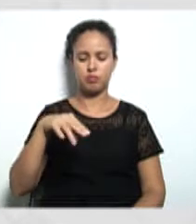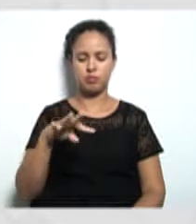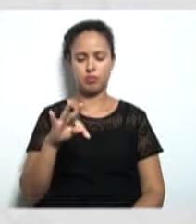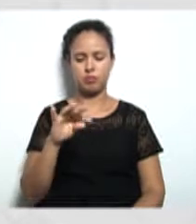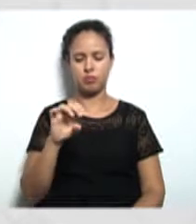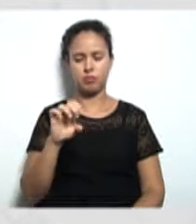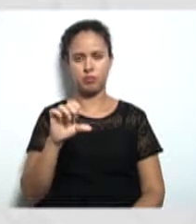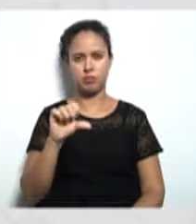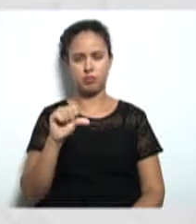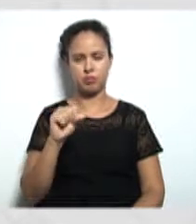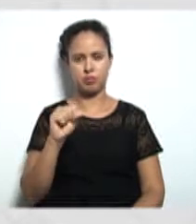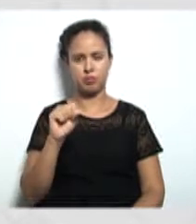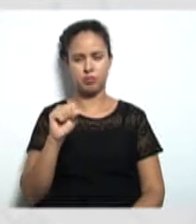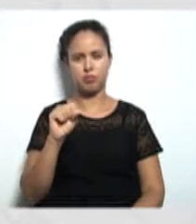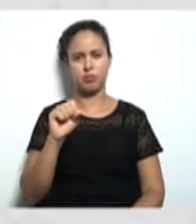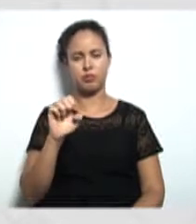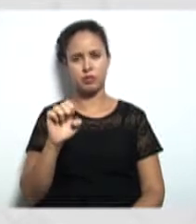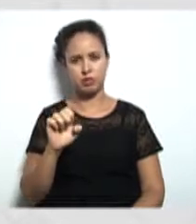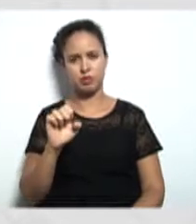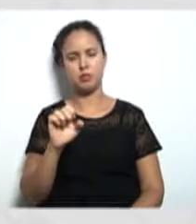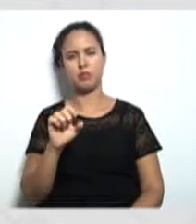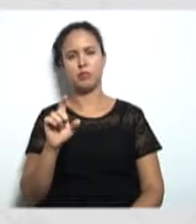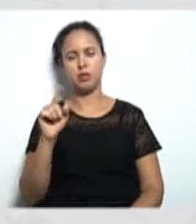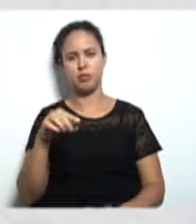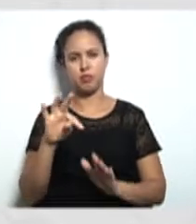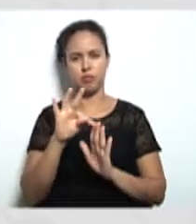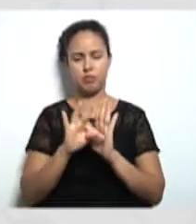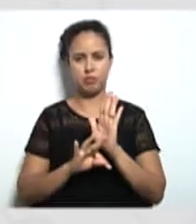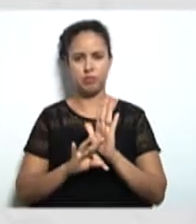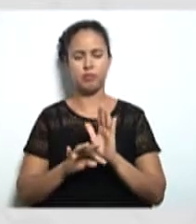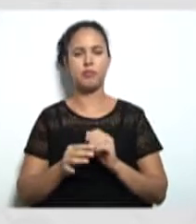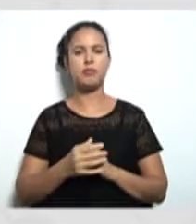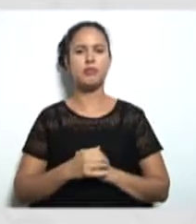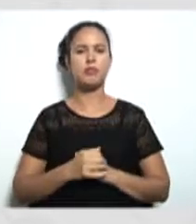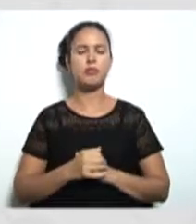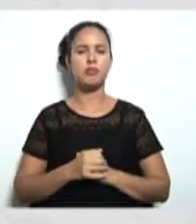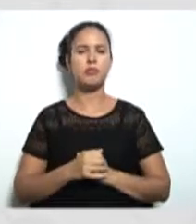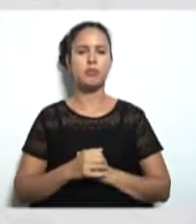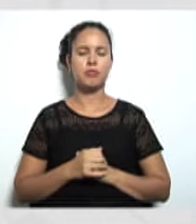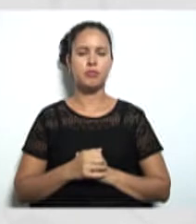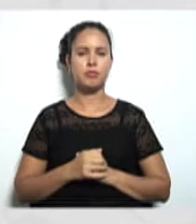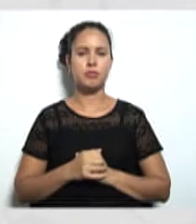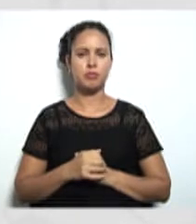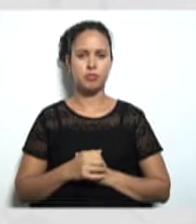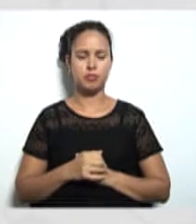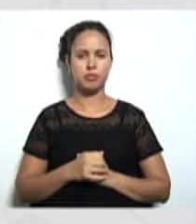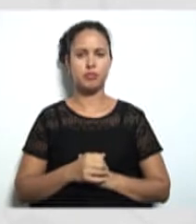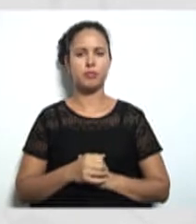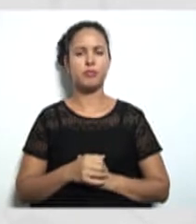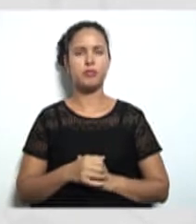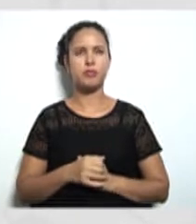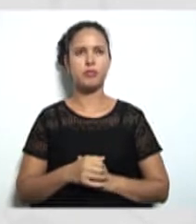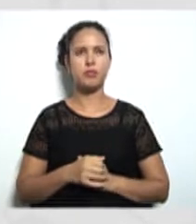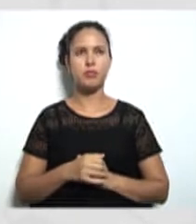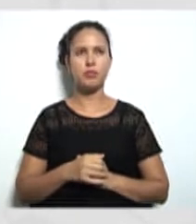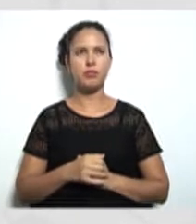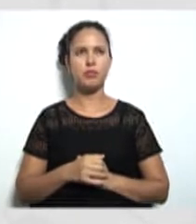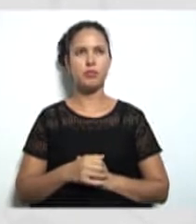você pôde realizar. Então, de que formas